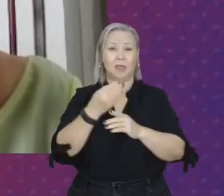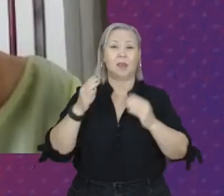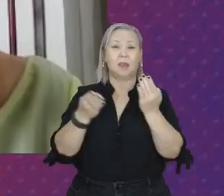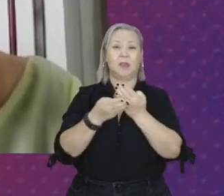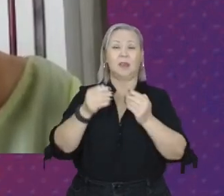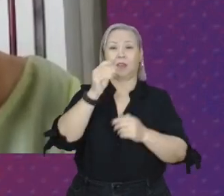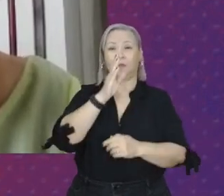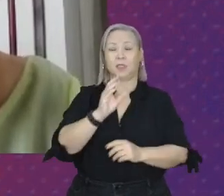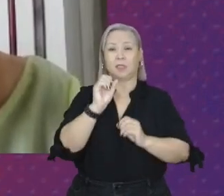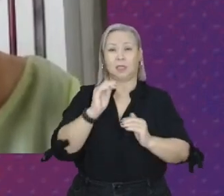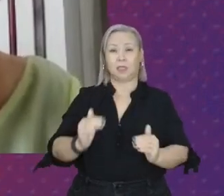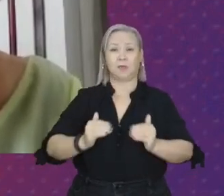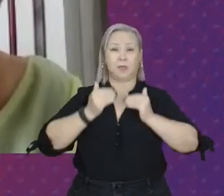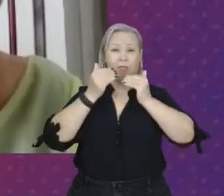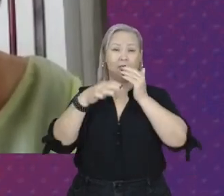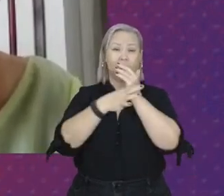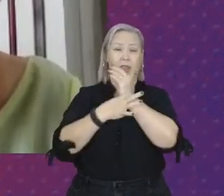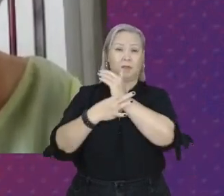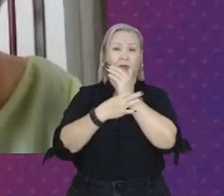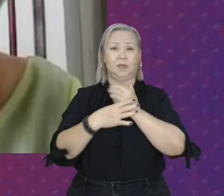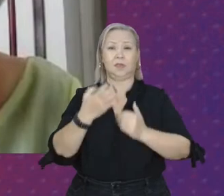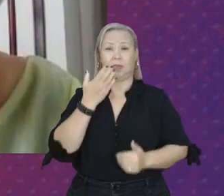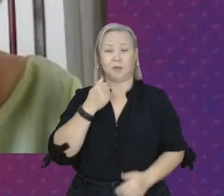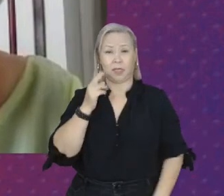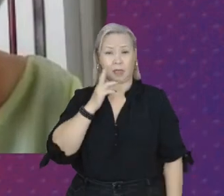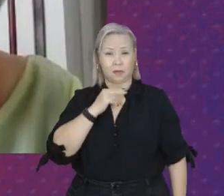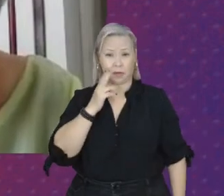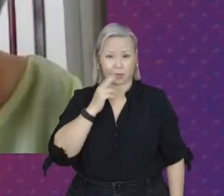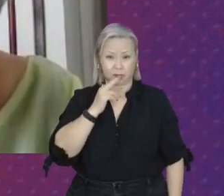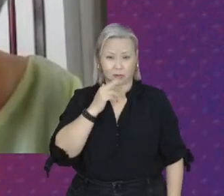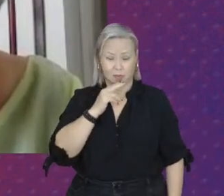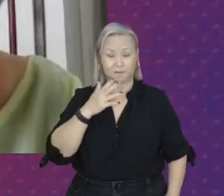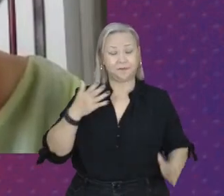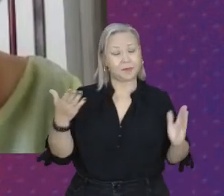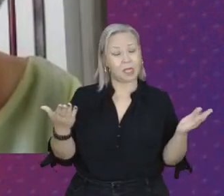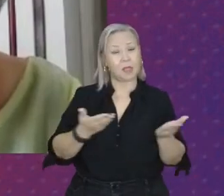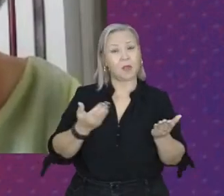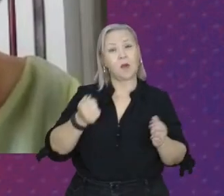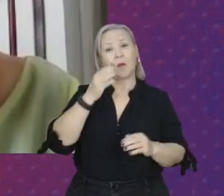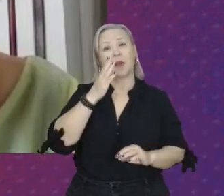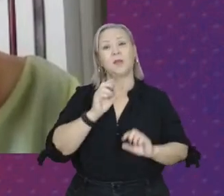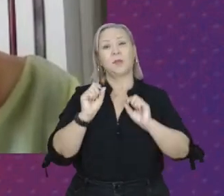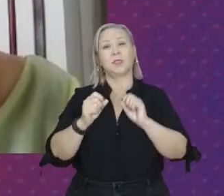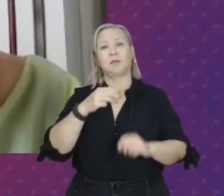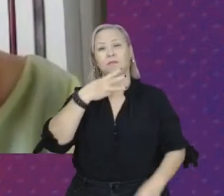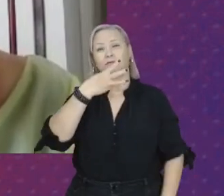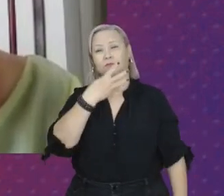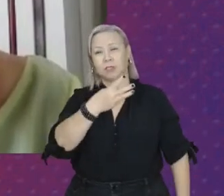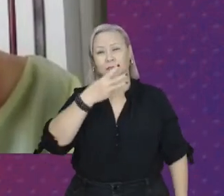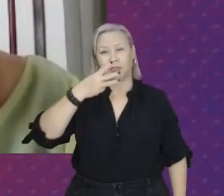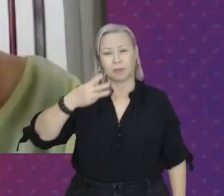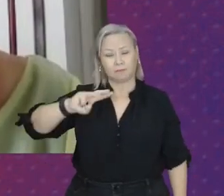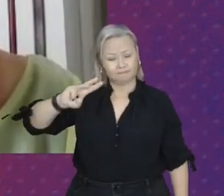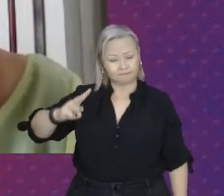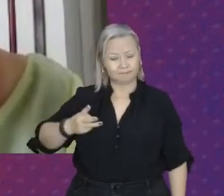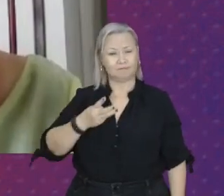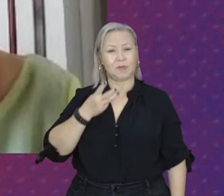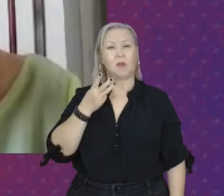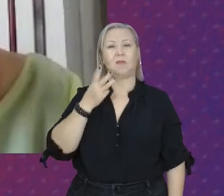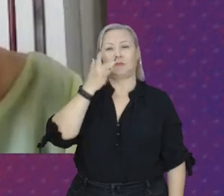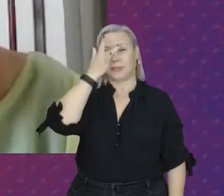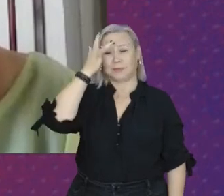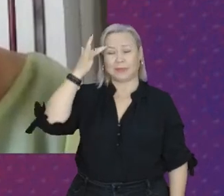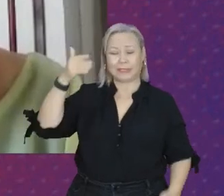Brasileira de Soberania, Segurança Alimentar e Nutricional, atualmente no Brasil são 33 milhões de